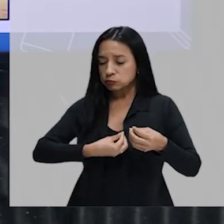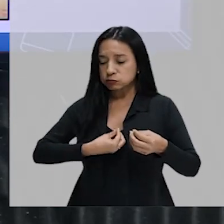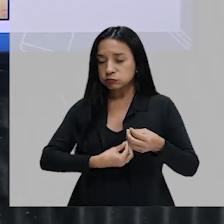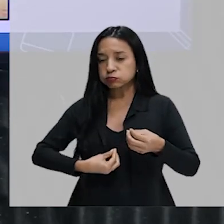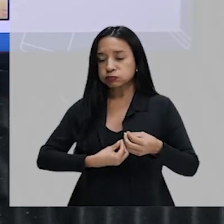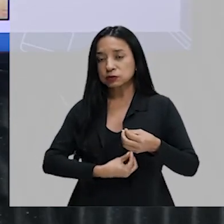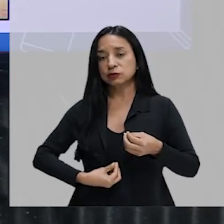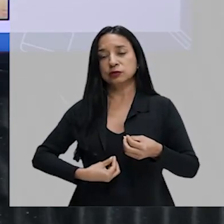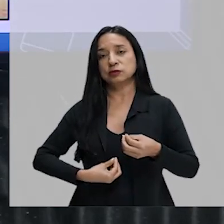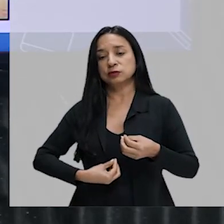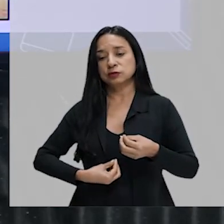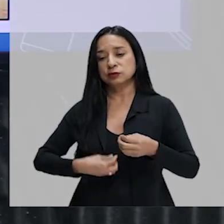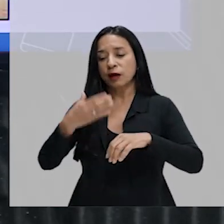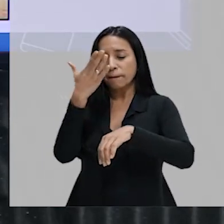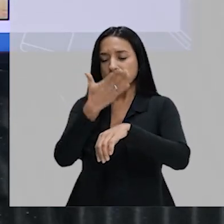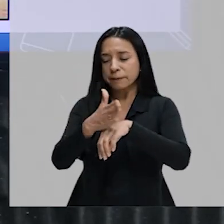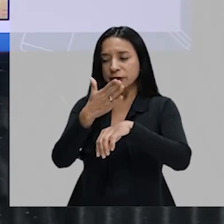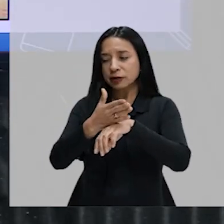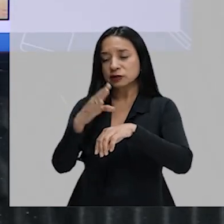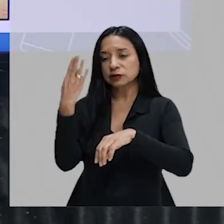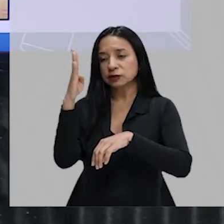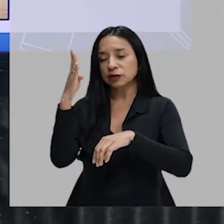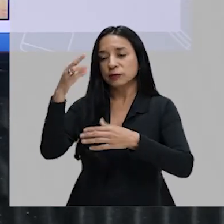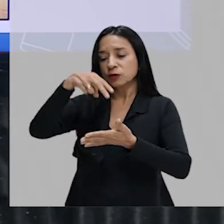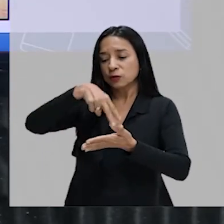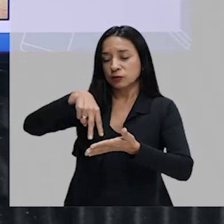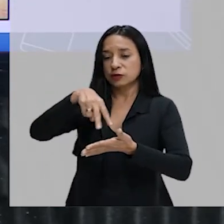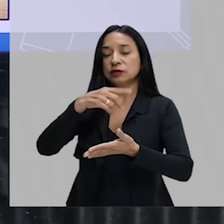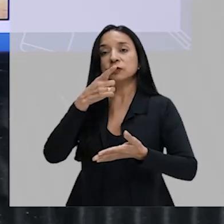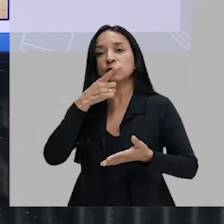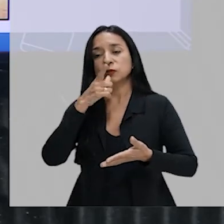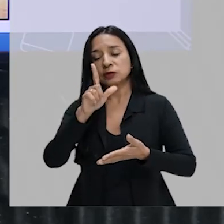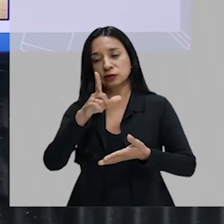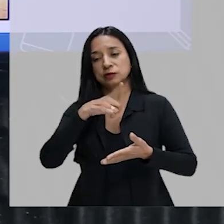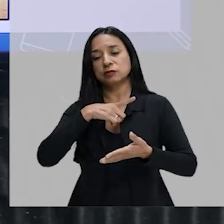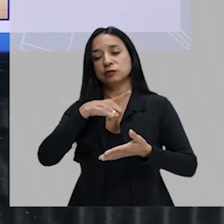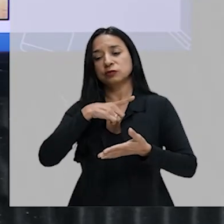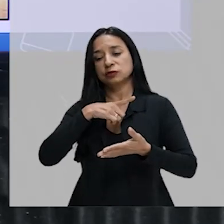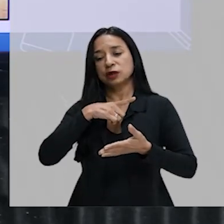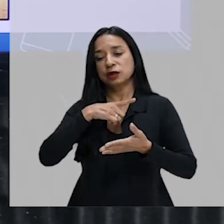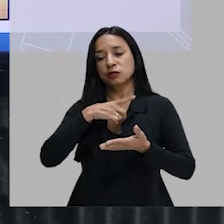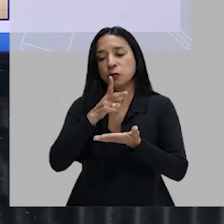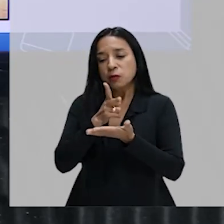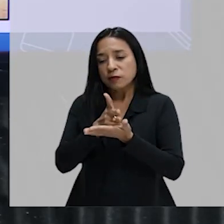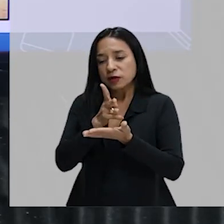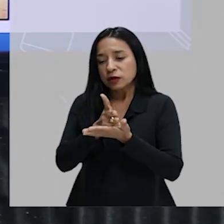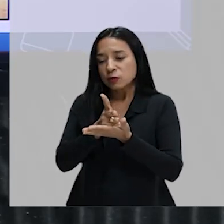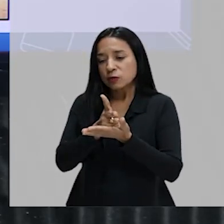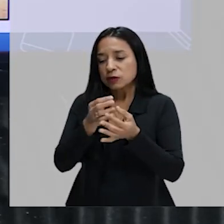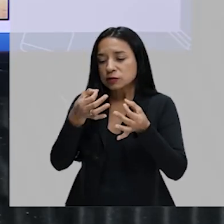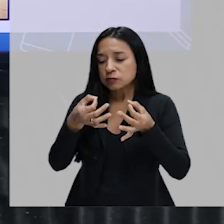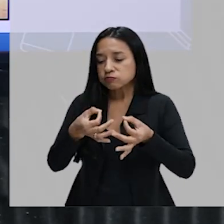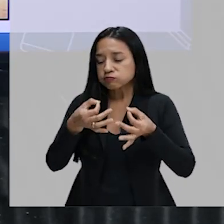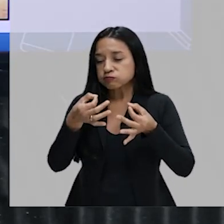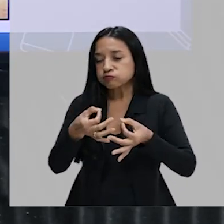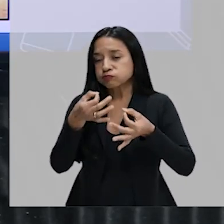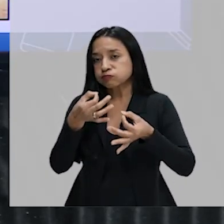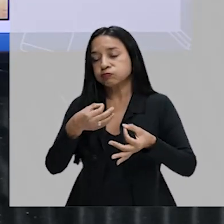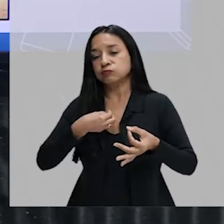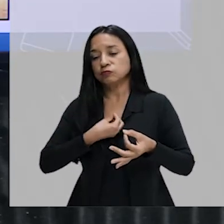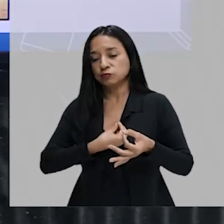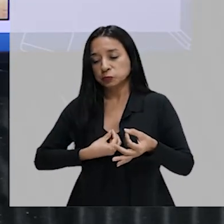A vitalidade, a criatividade, sexualidade, afetividade e transcendência. Tudo